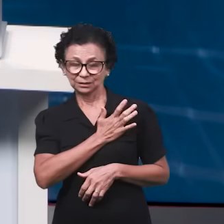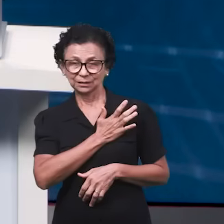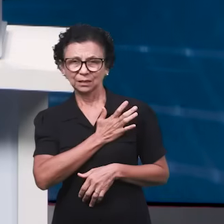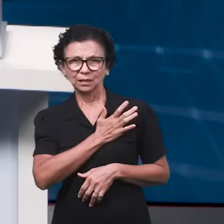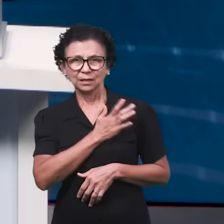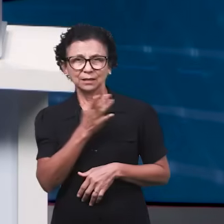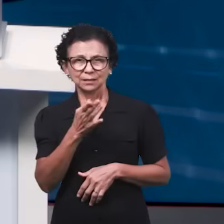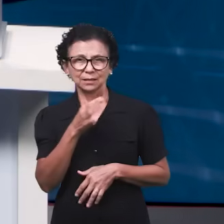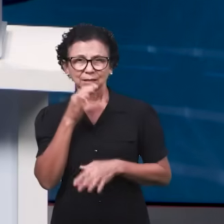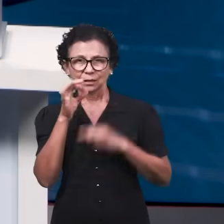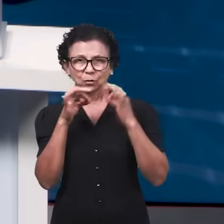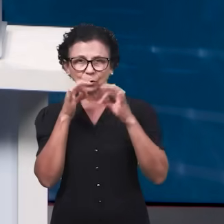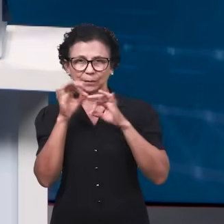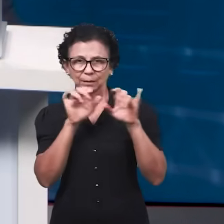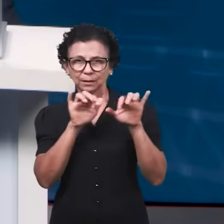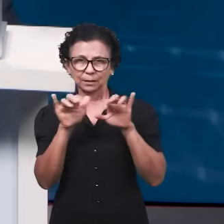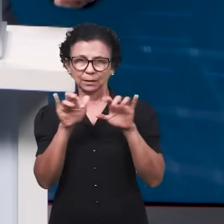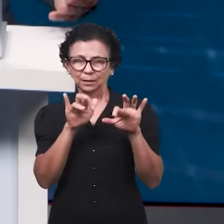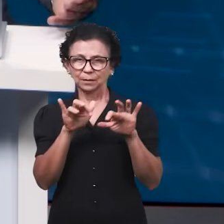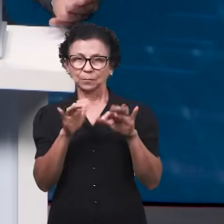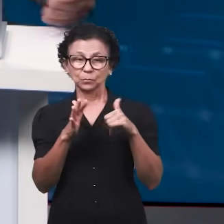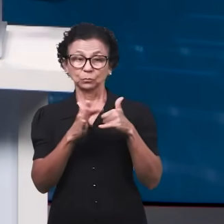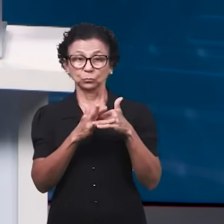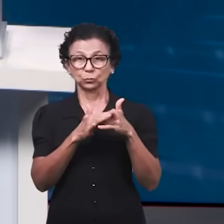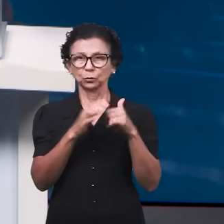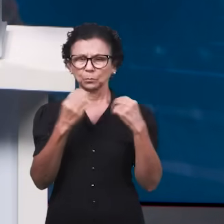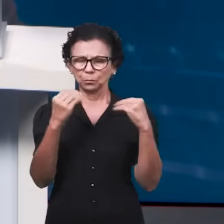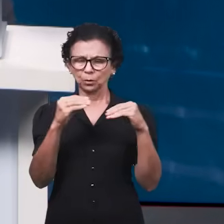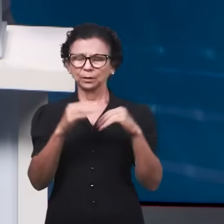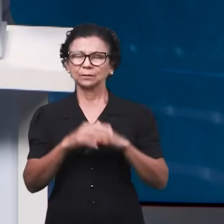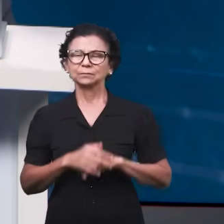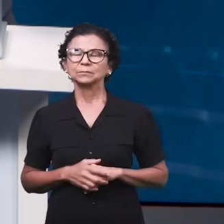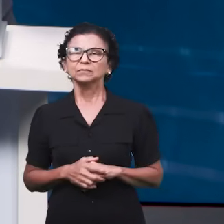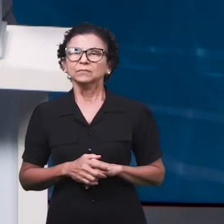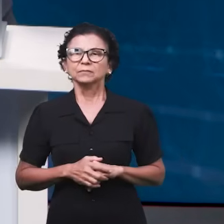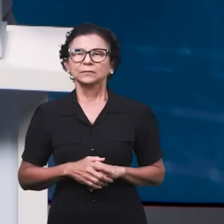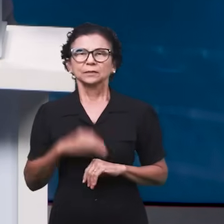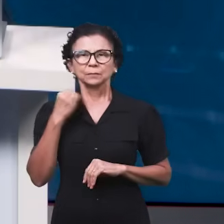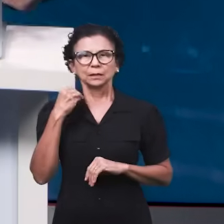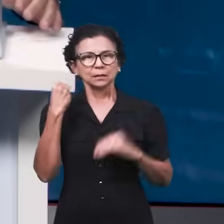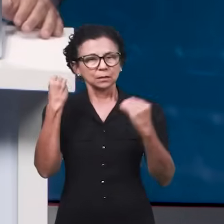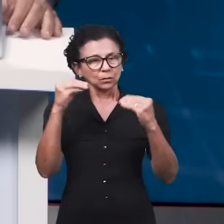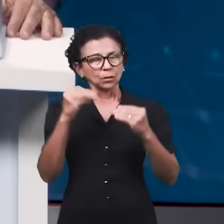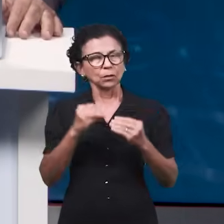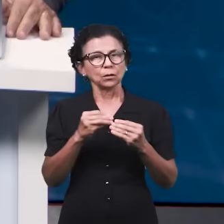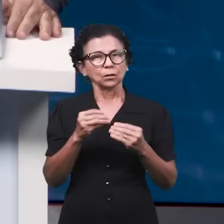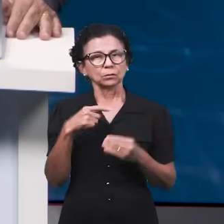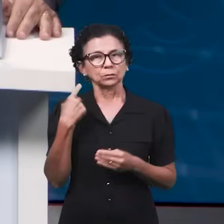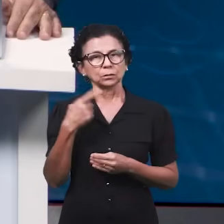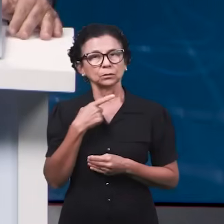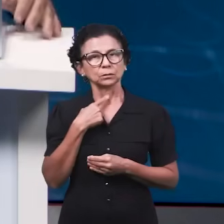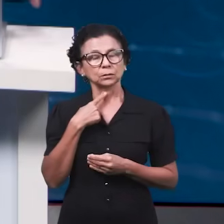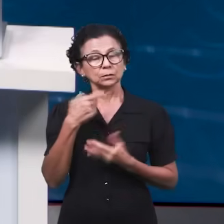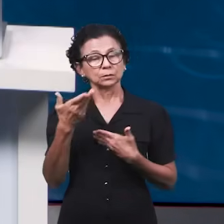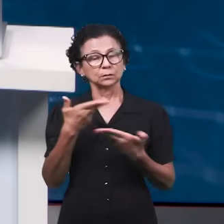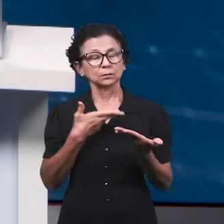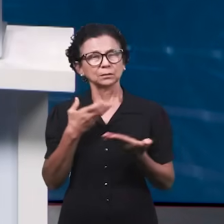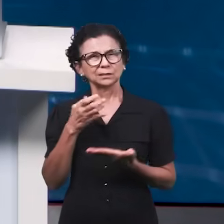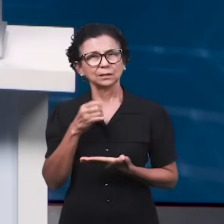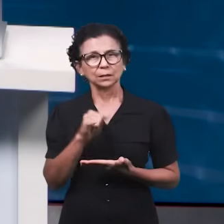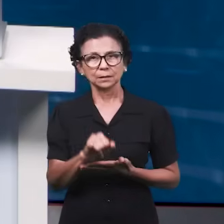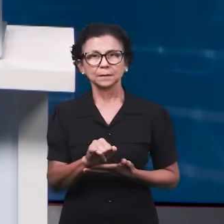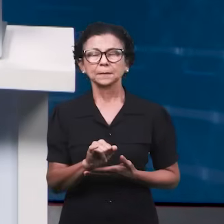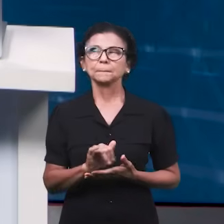aí os seus comentários no YouTube, conte a sua experiência. Nós queremos interagir com você, hein? E olha, se teve algum evento na